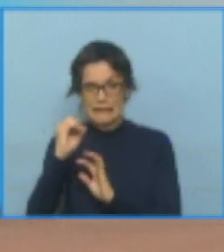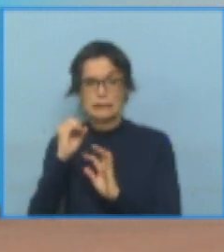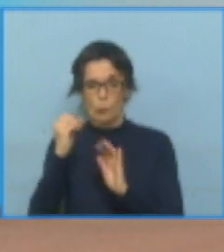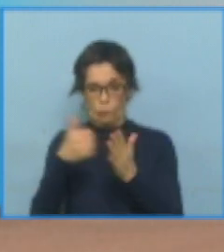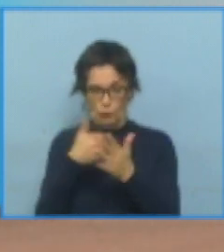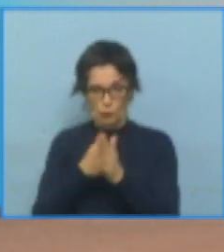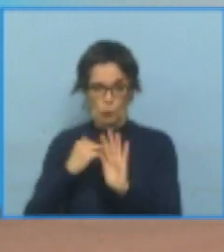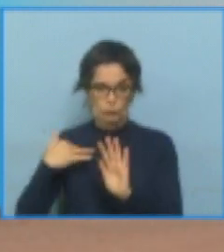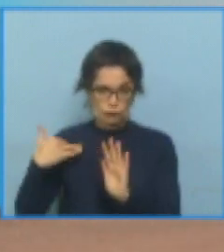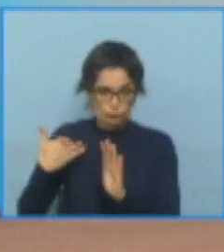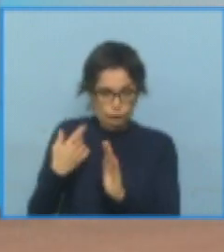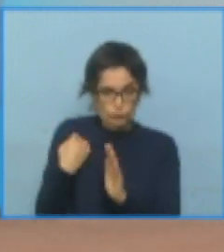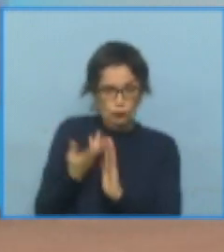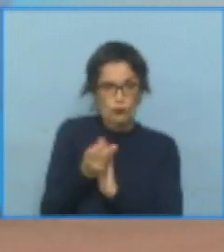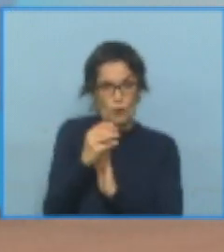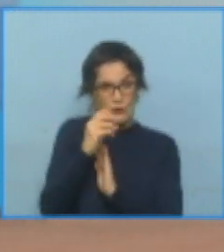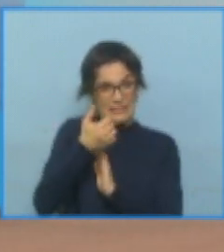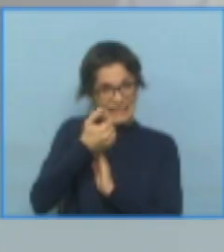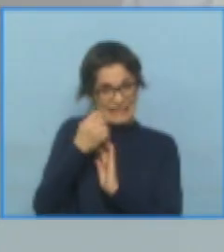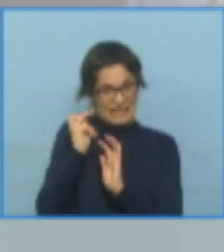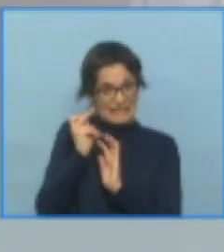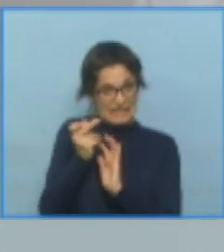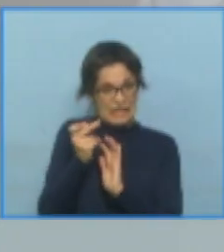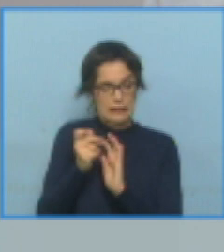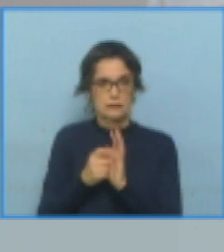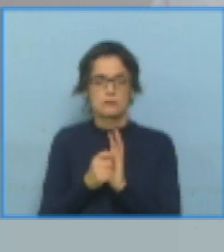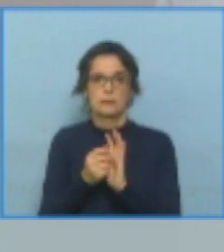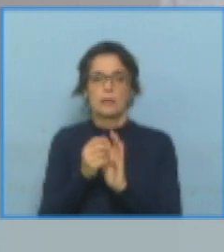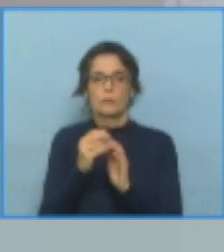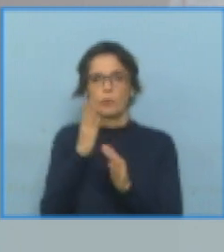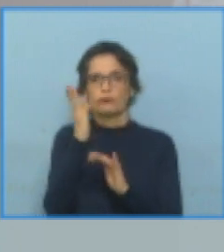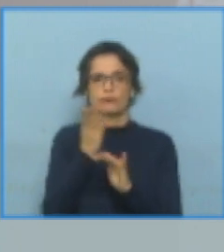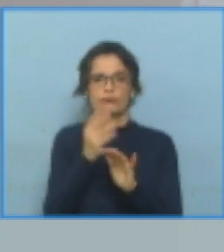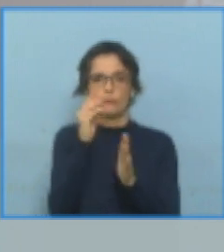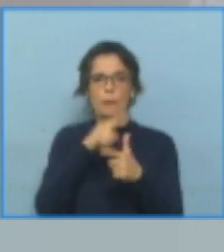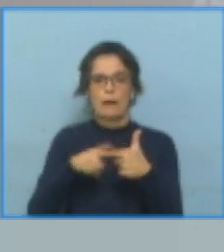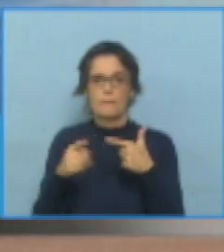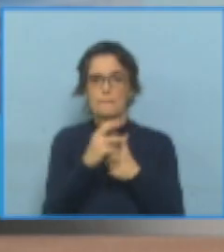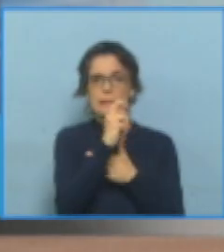uma média de 33 vítimas mortais por ano. Estamos a falar